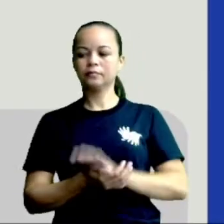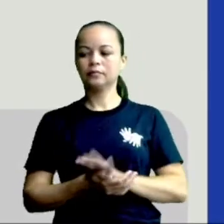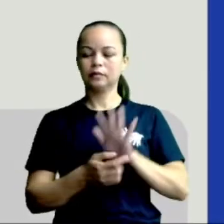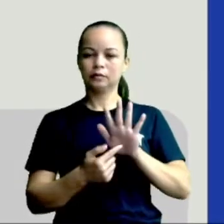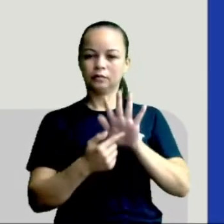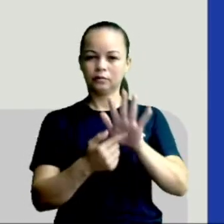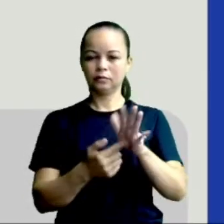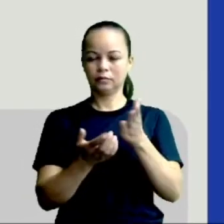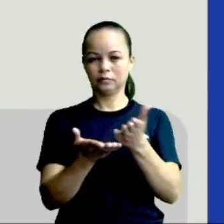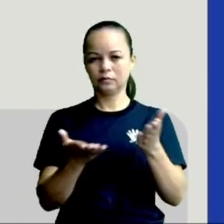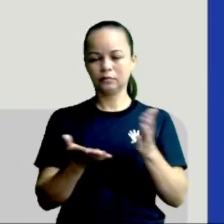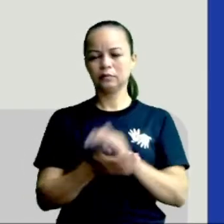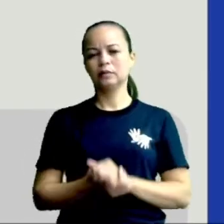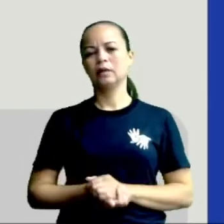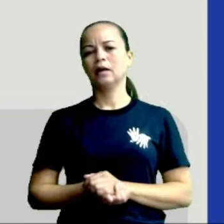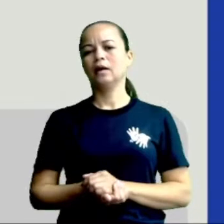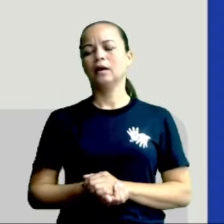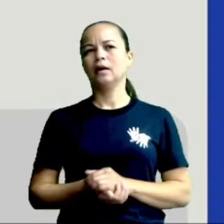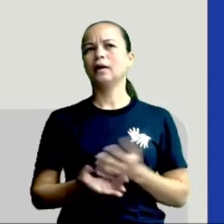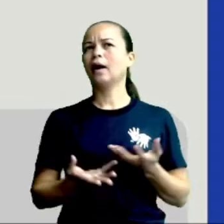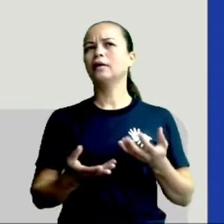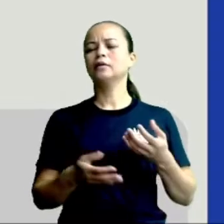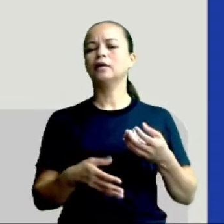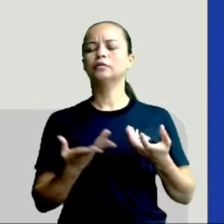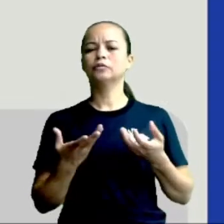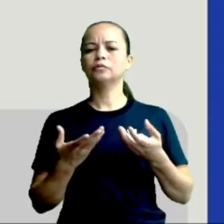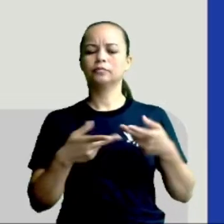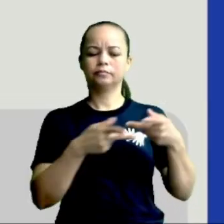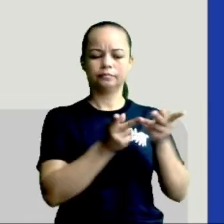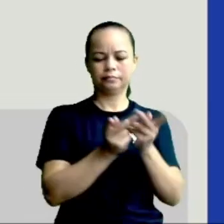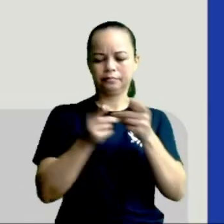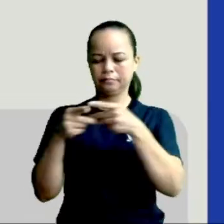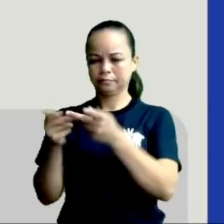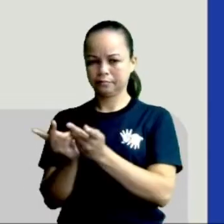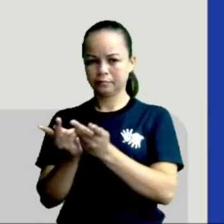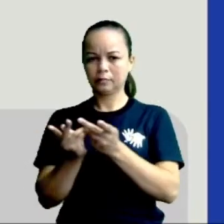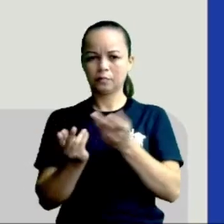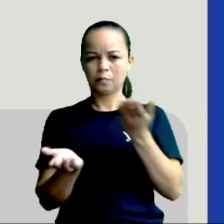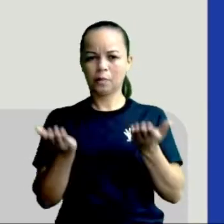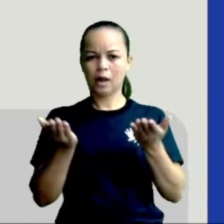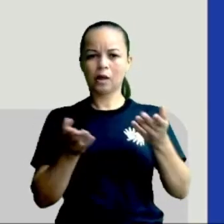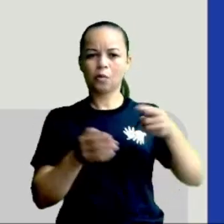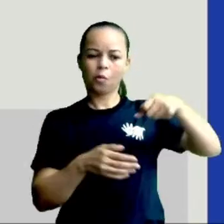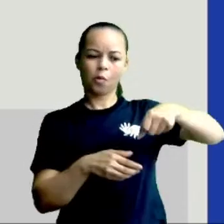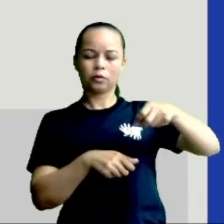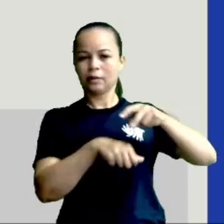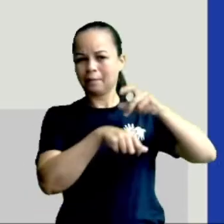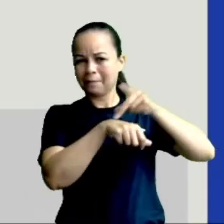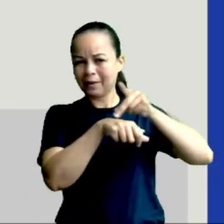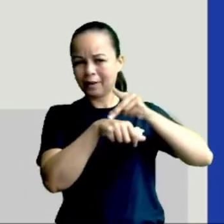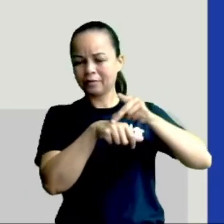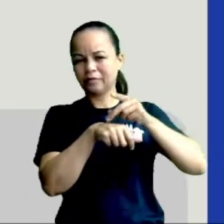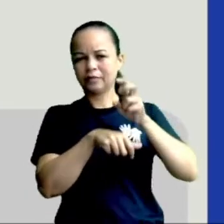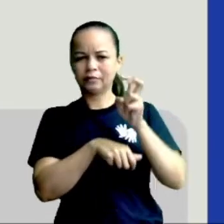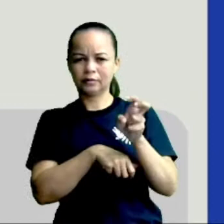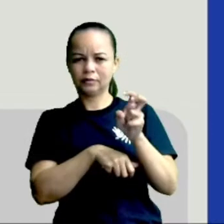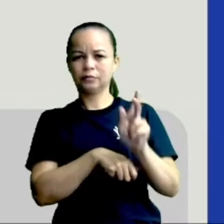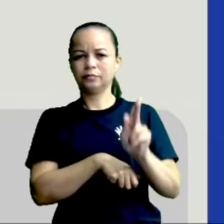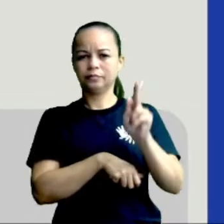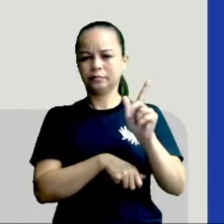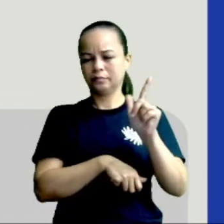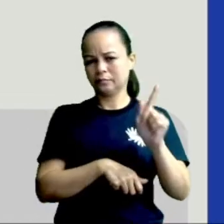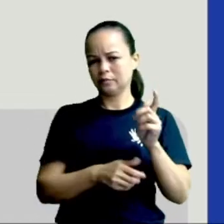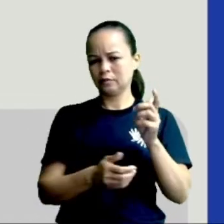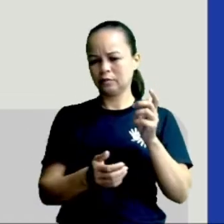eu trago para vocês caso colocássemos em cada bandeja o pacote Preto valendo 5 quilogramas a